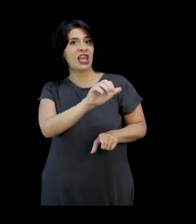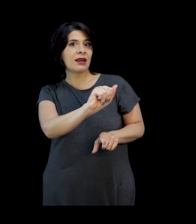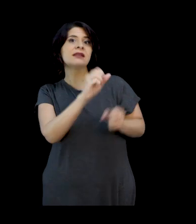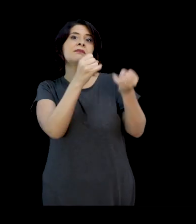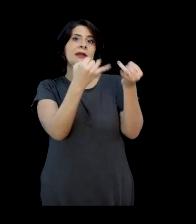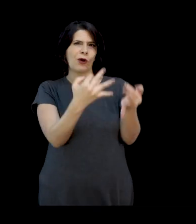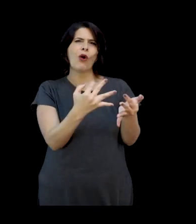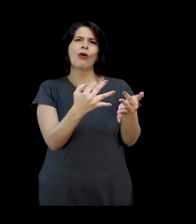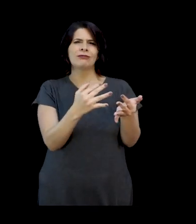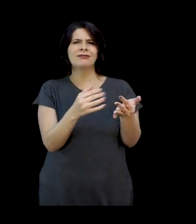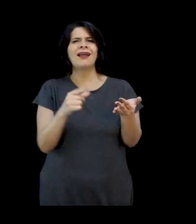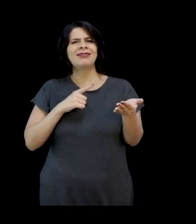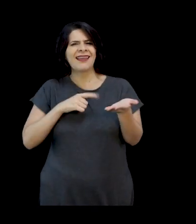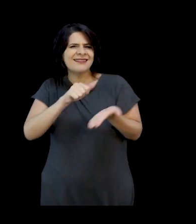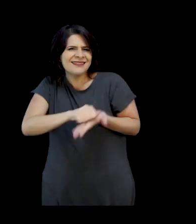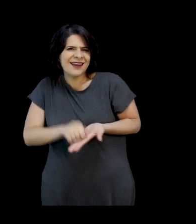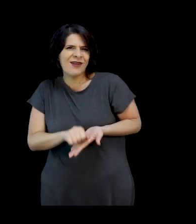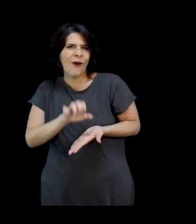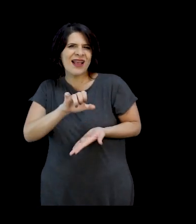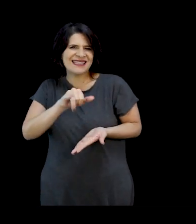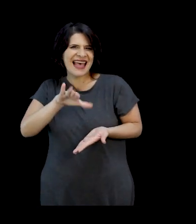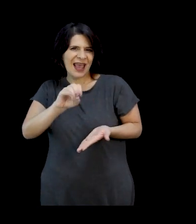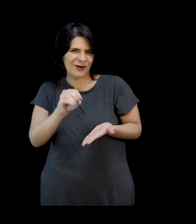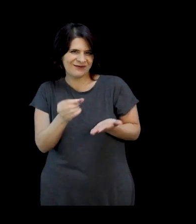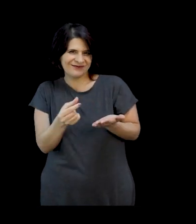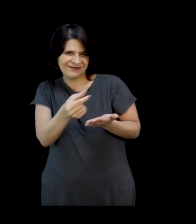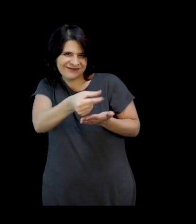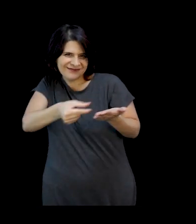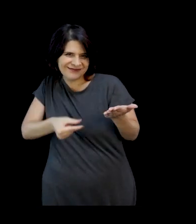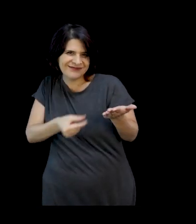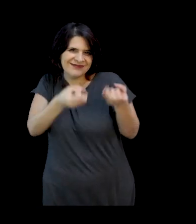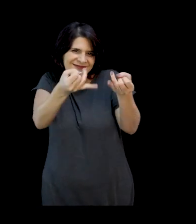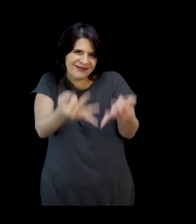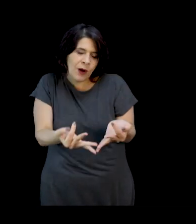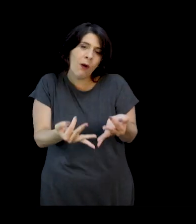ao final do livro, lhe valeu a imagem,